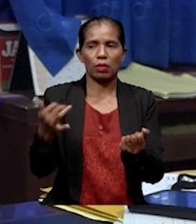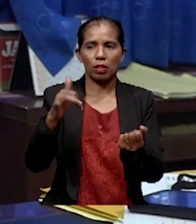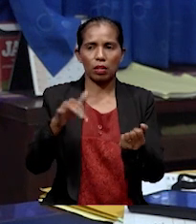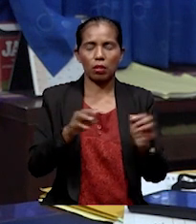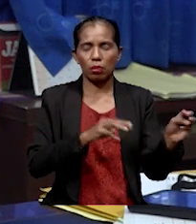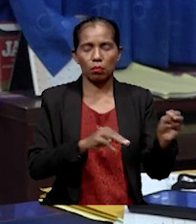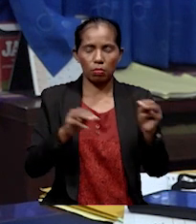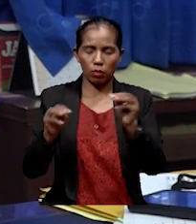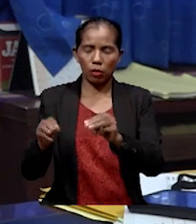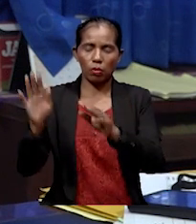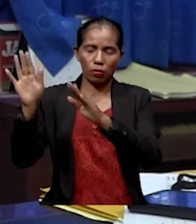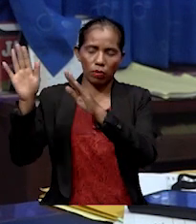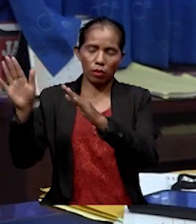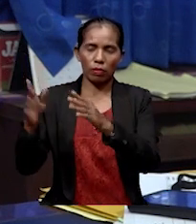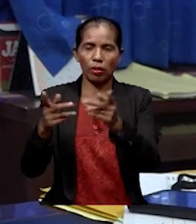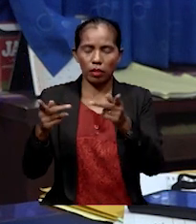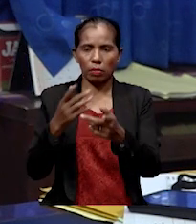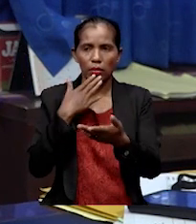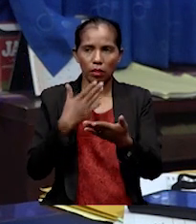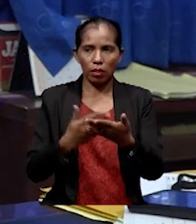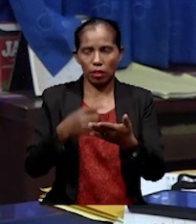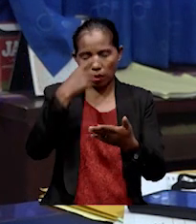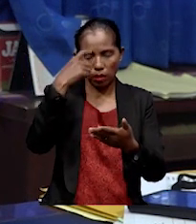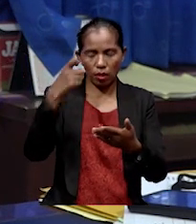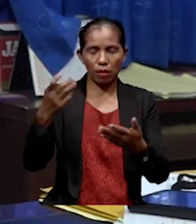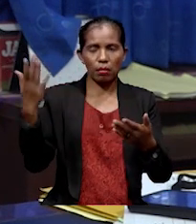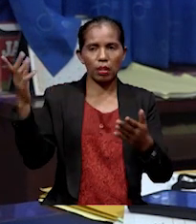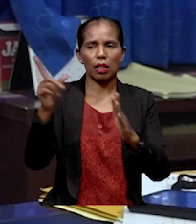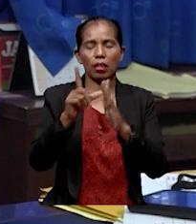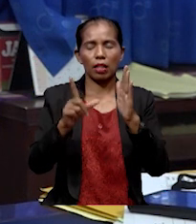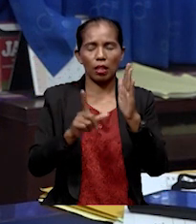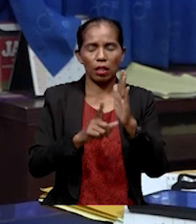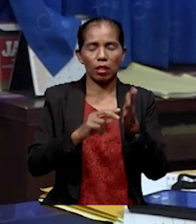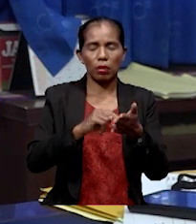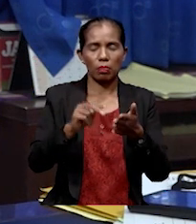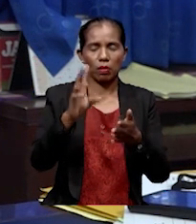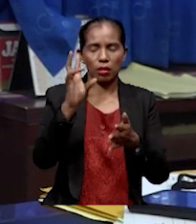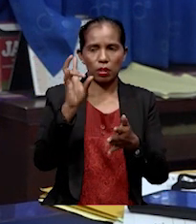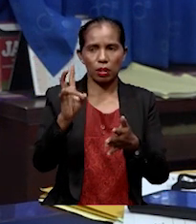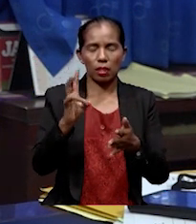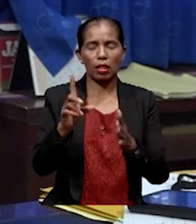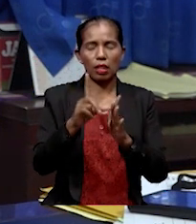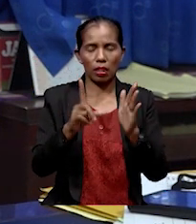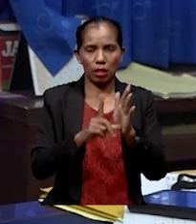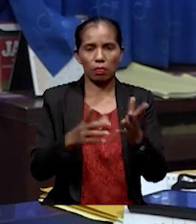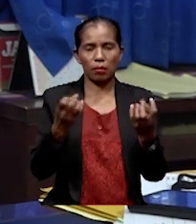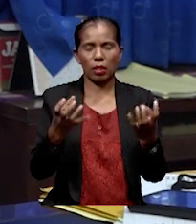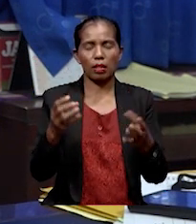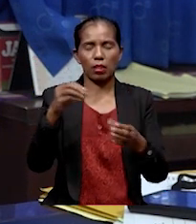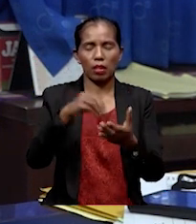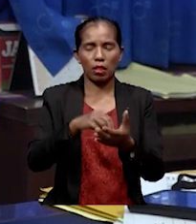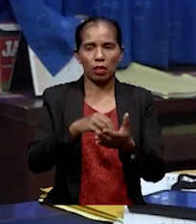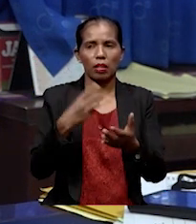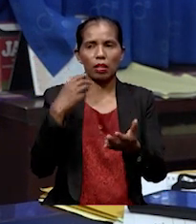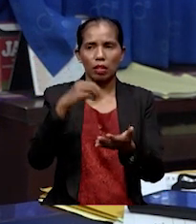para o fato neve mak seguro lio. Tamba, e li a decreto lino morcete nene, e a li lubukira mak compõe a laram para tal e